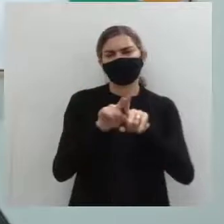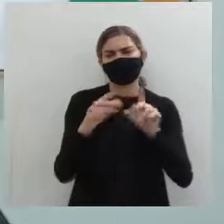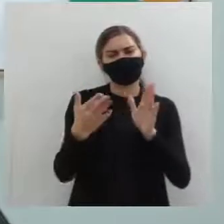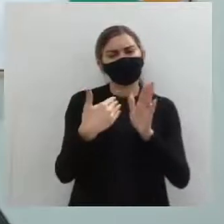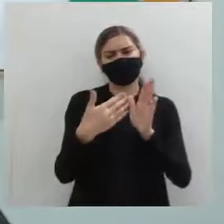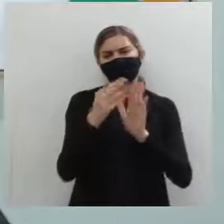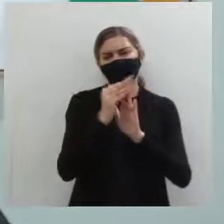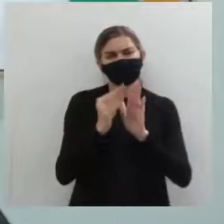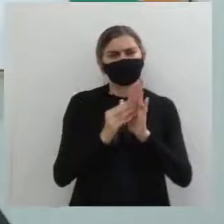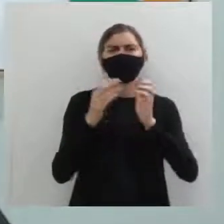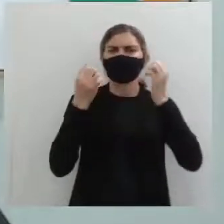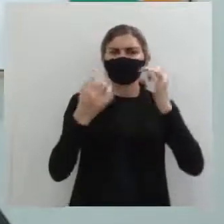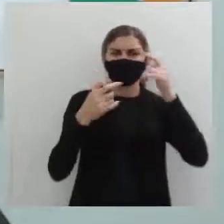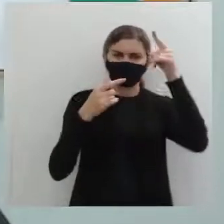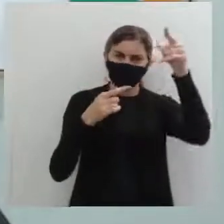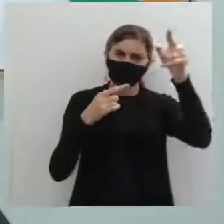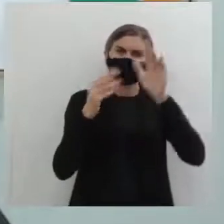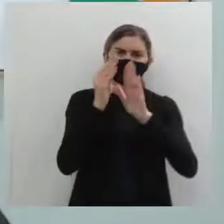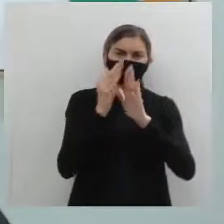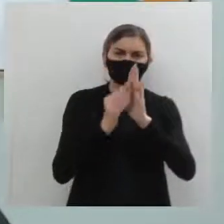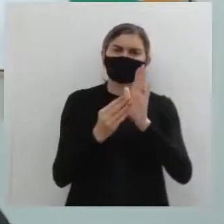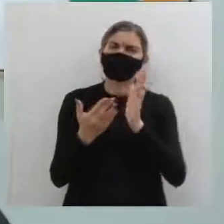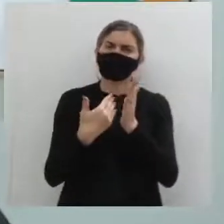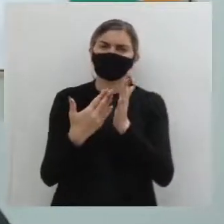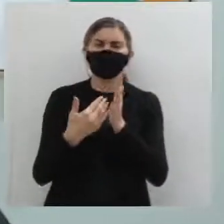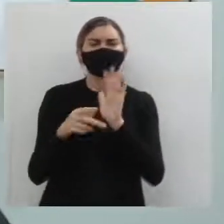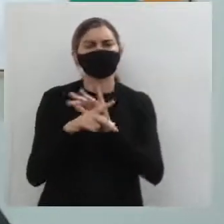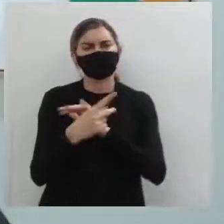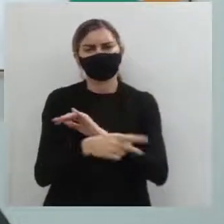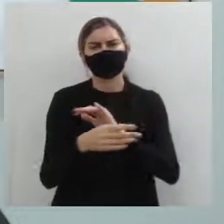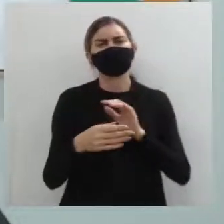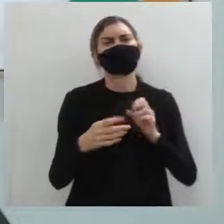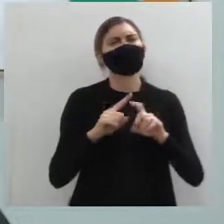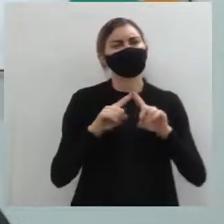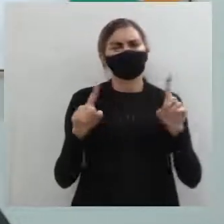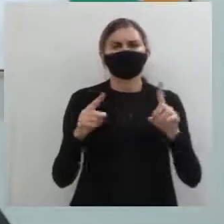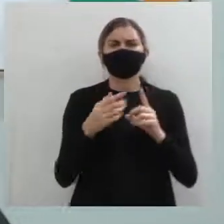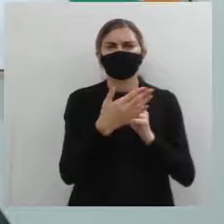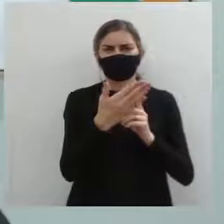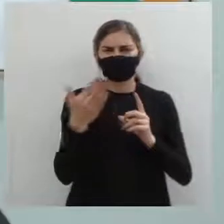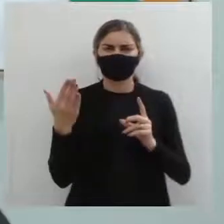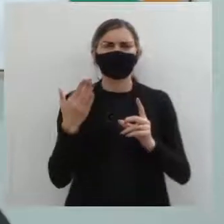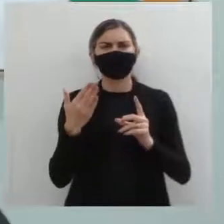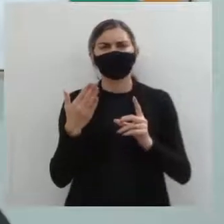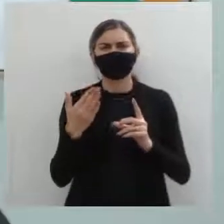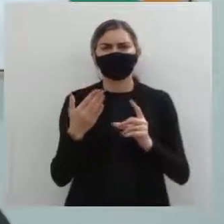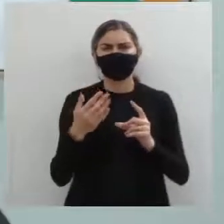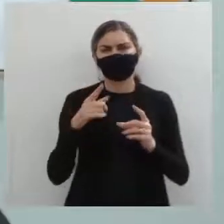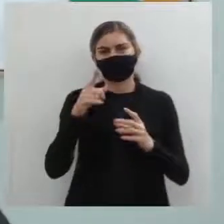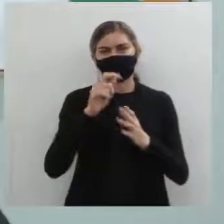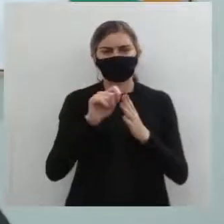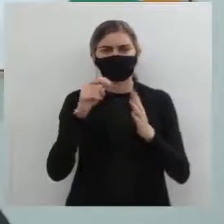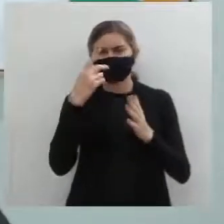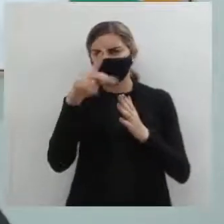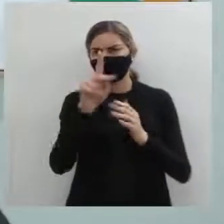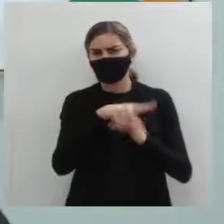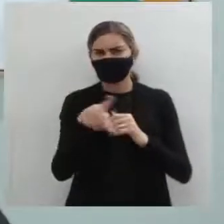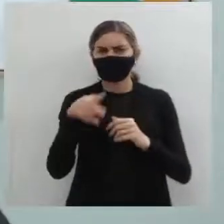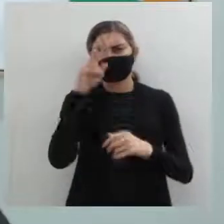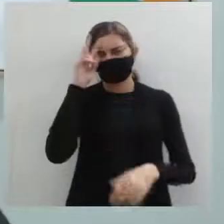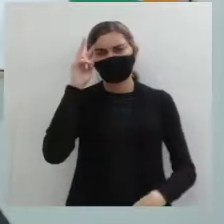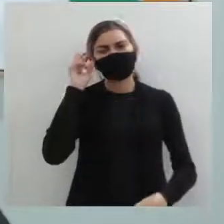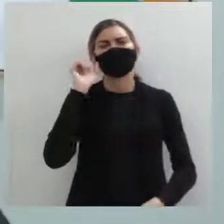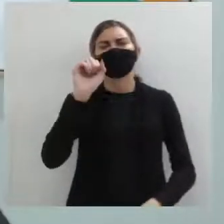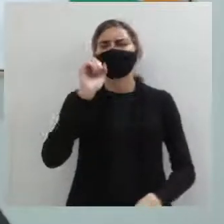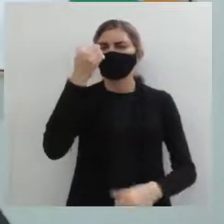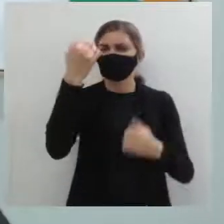livros didáticos, apenas em livros específicos. Mas a fera ou o fera que é teu professor de história pode